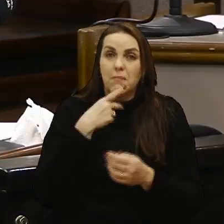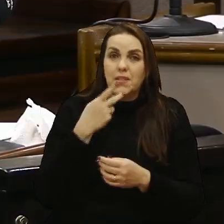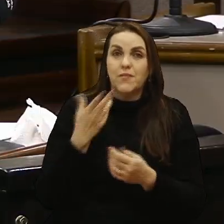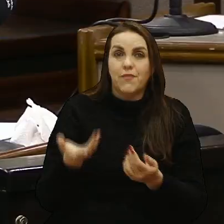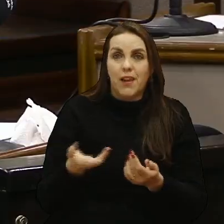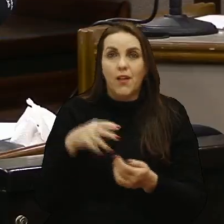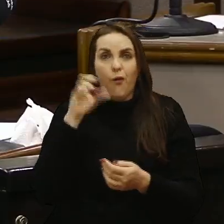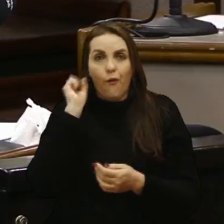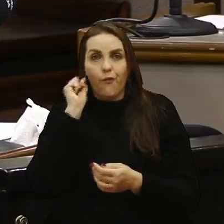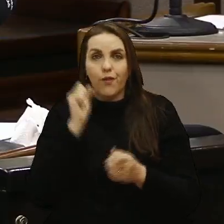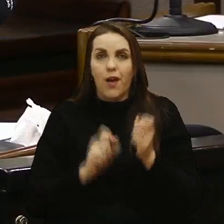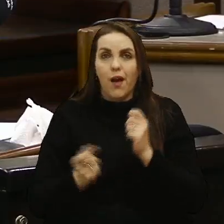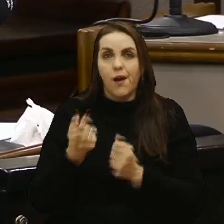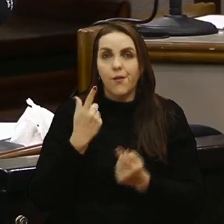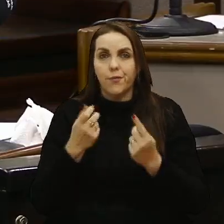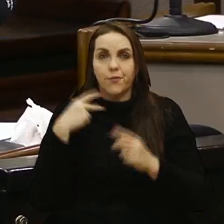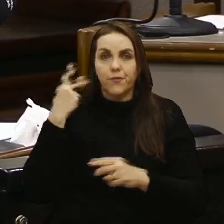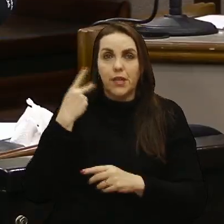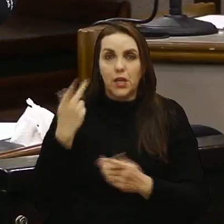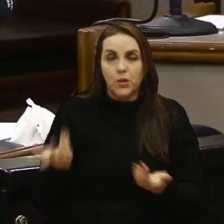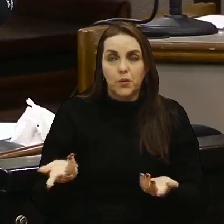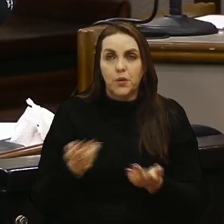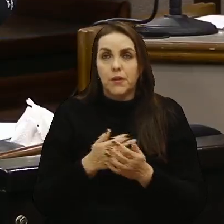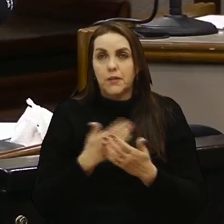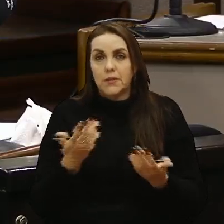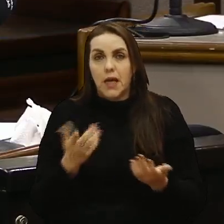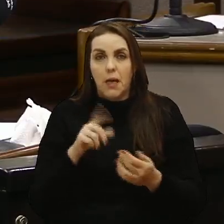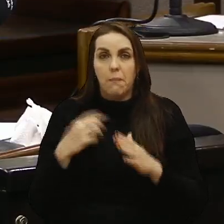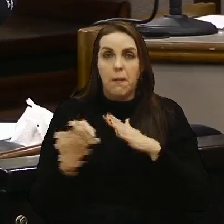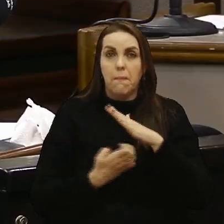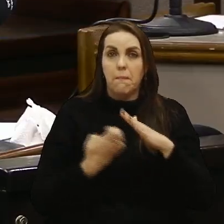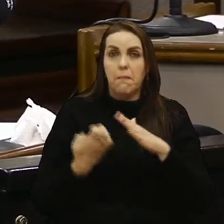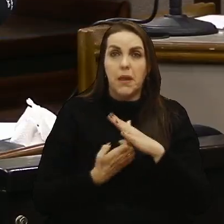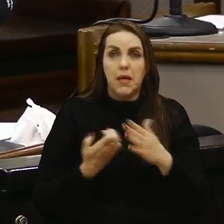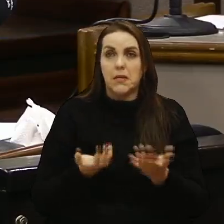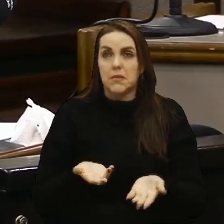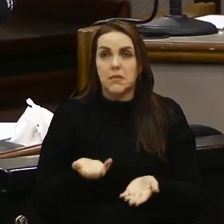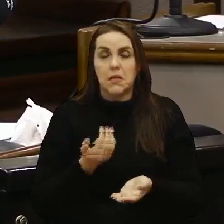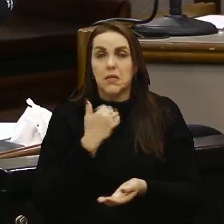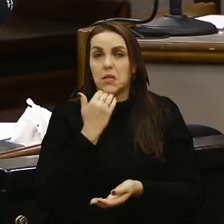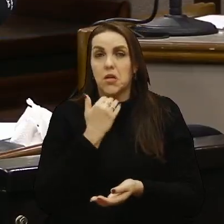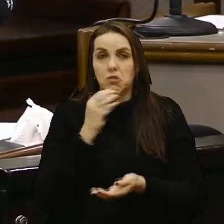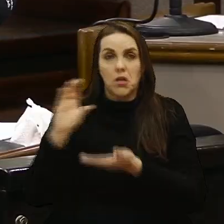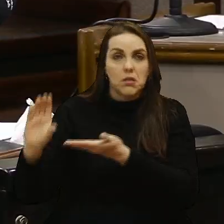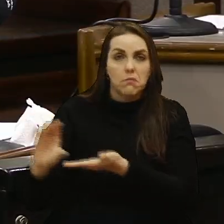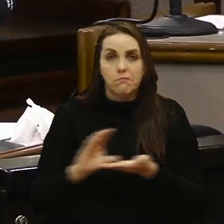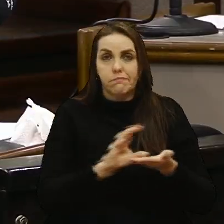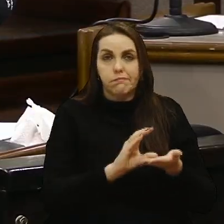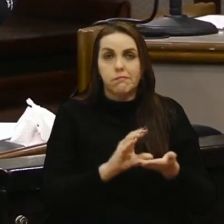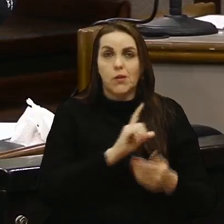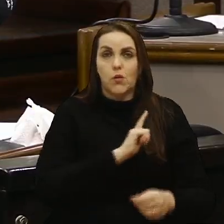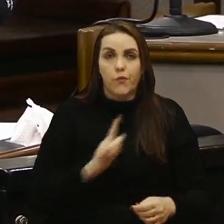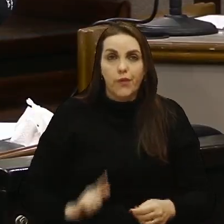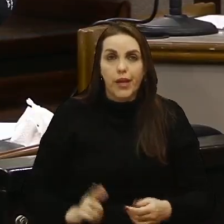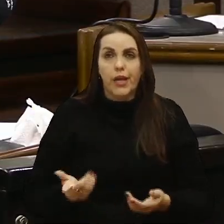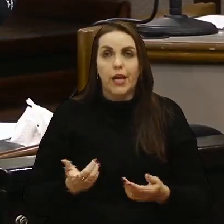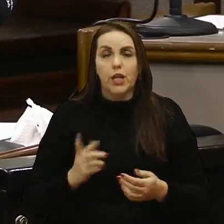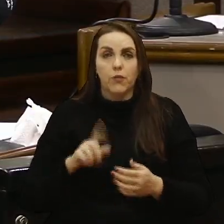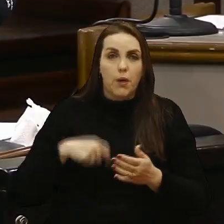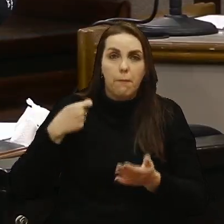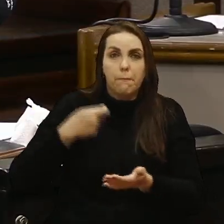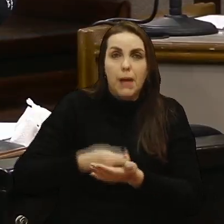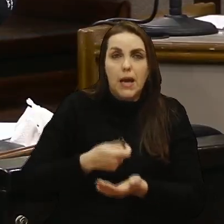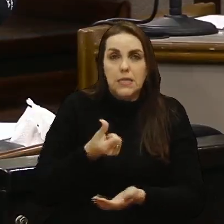gente ouviu de alguns parlamentares, que são uma empresa que não recebe subsídio do governo e você paga R$ 6,